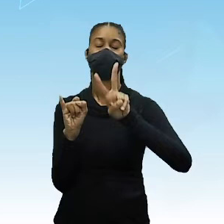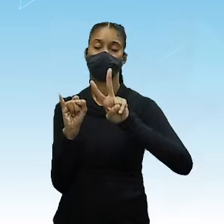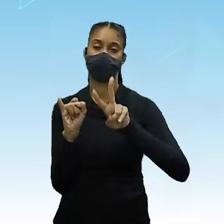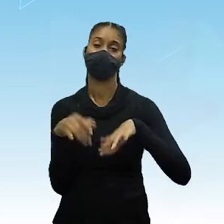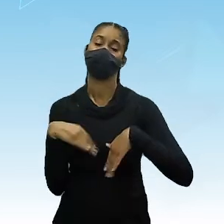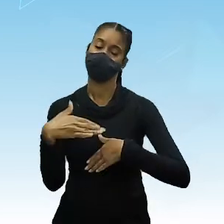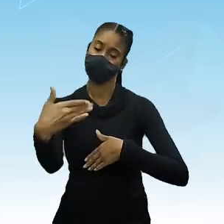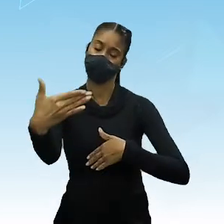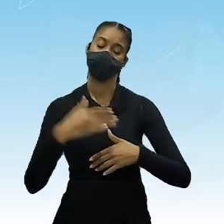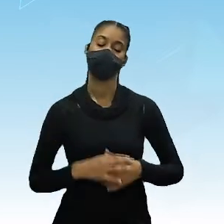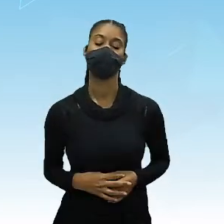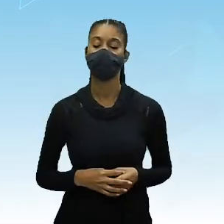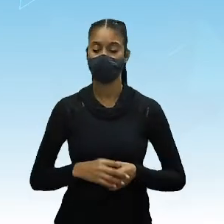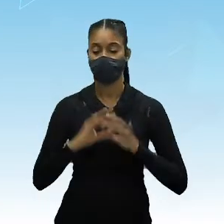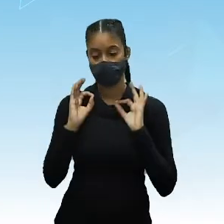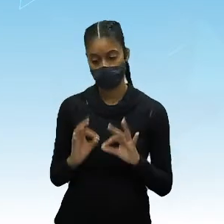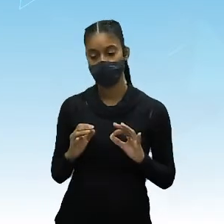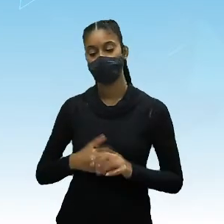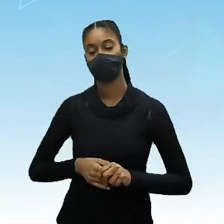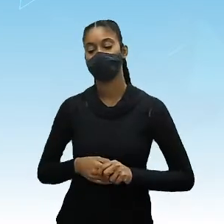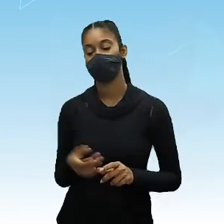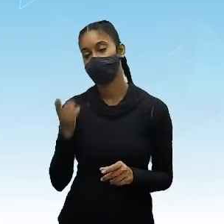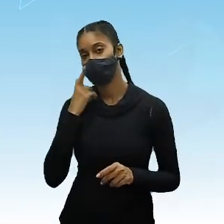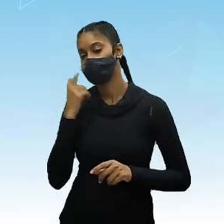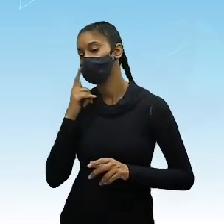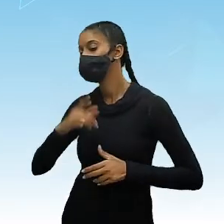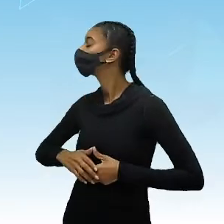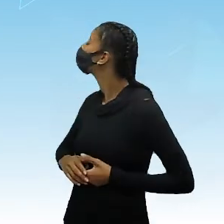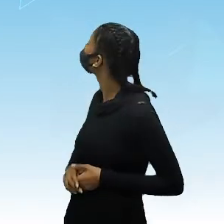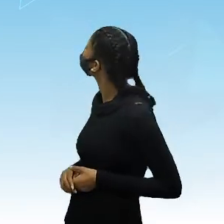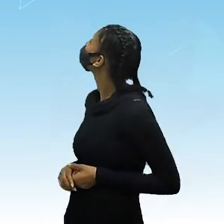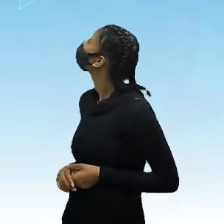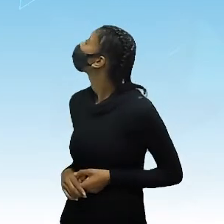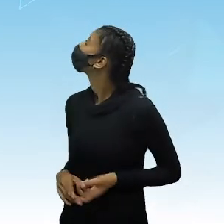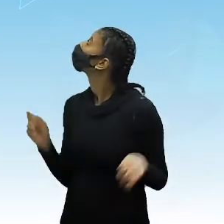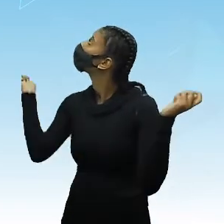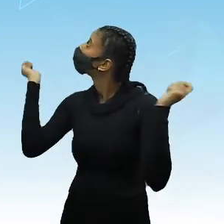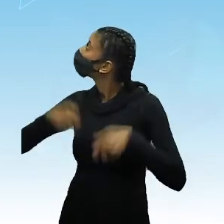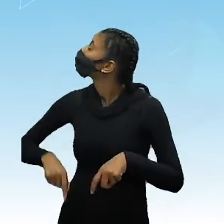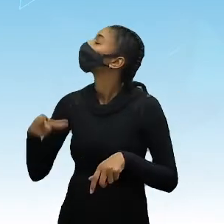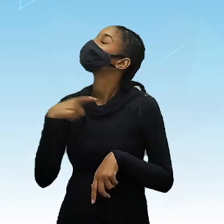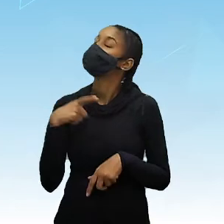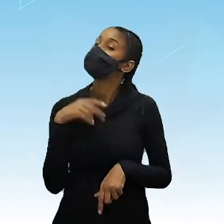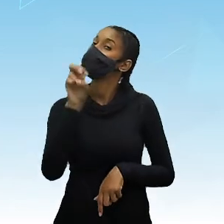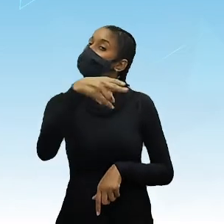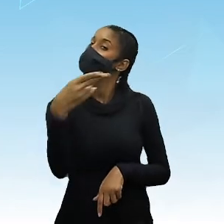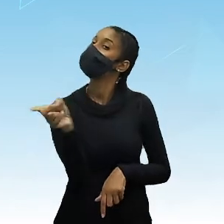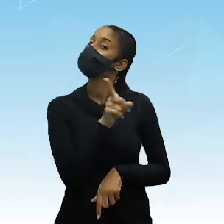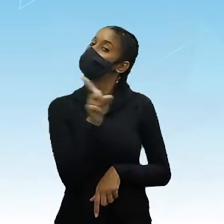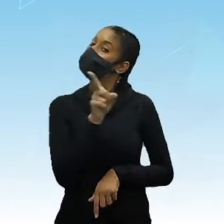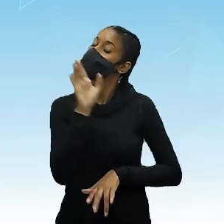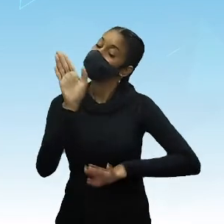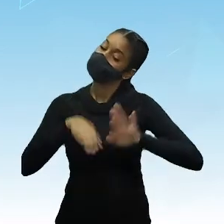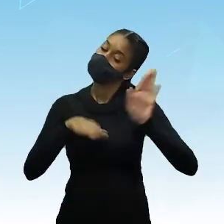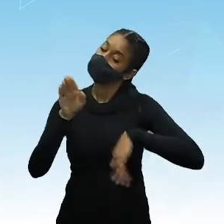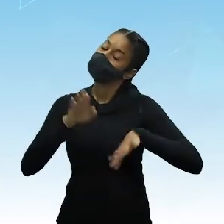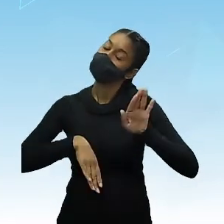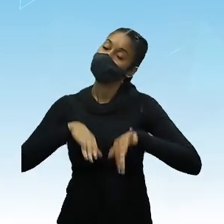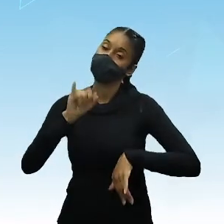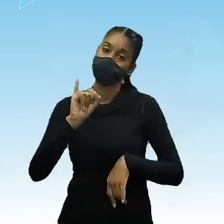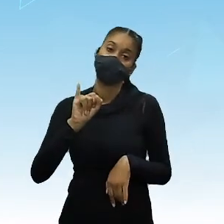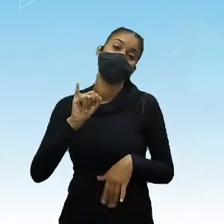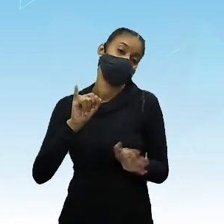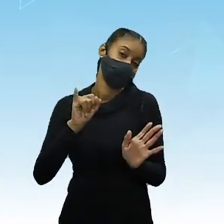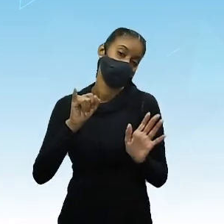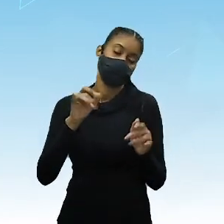assim sucessivamente, tá? Então, esse I pode aparecer ou não na nossa equação, depende se o